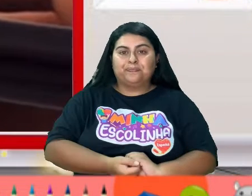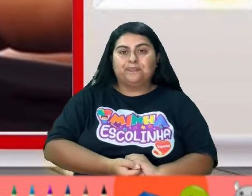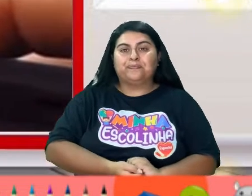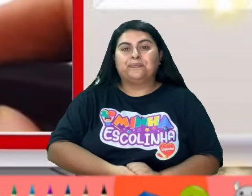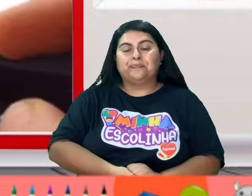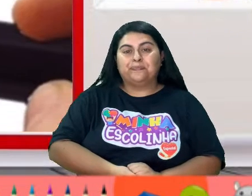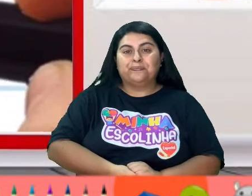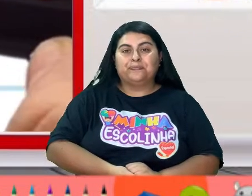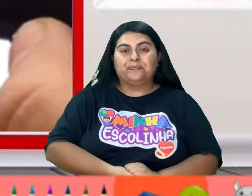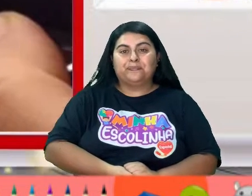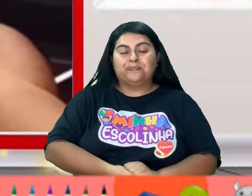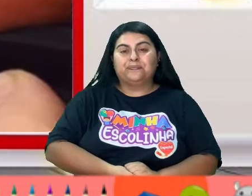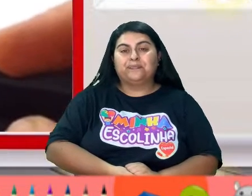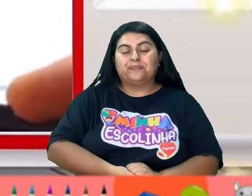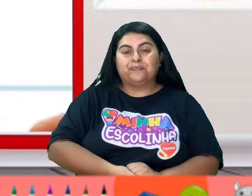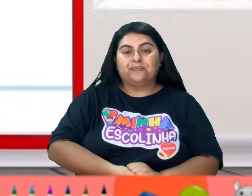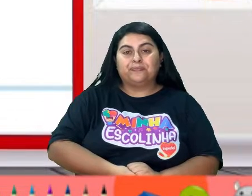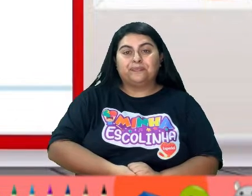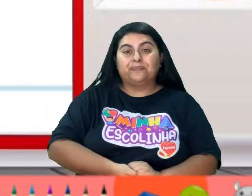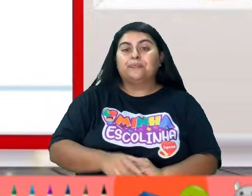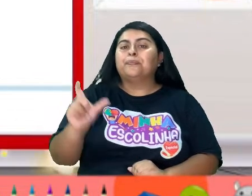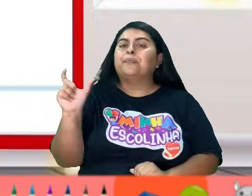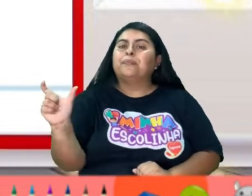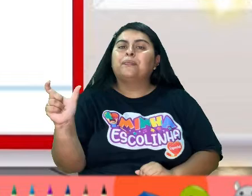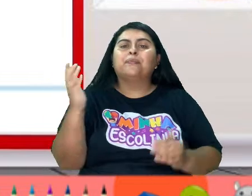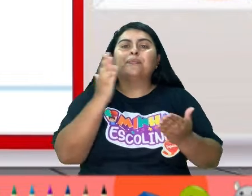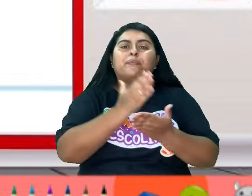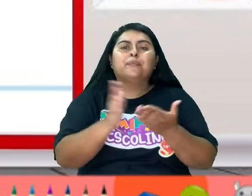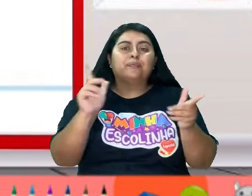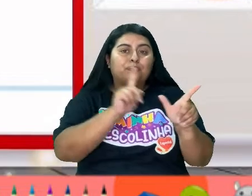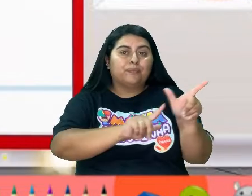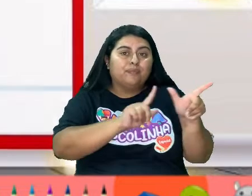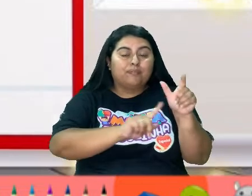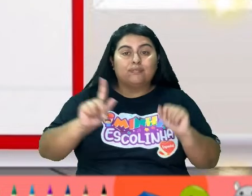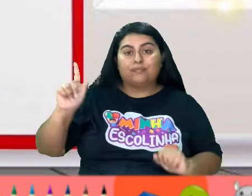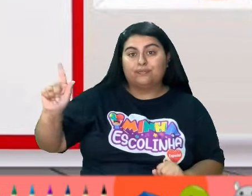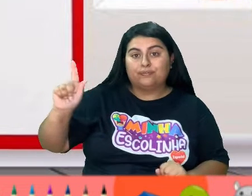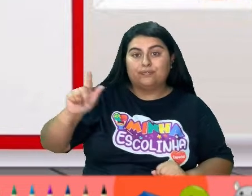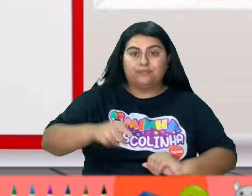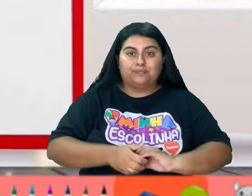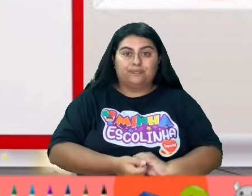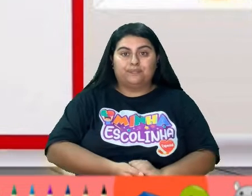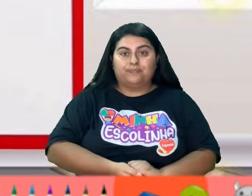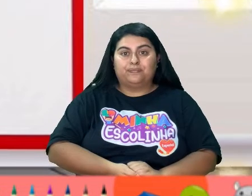e ao centro escrita da letra G em azul. Com a letra G podemos escrever